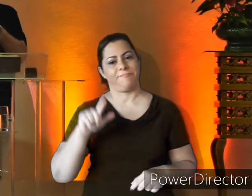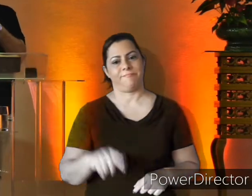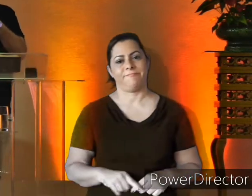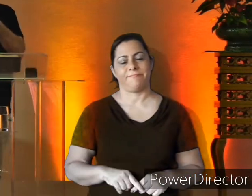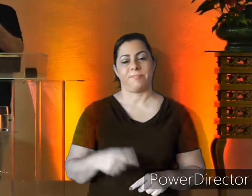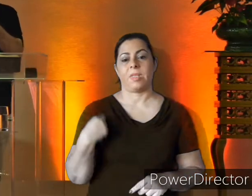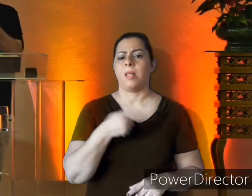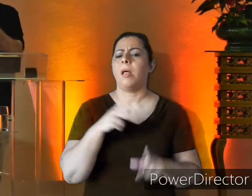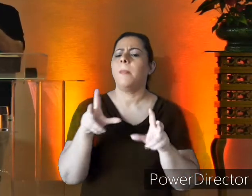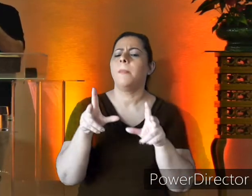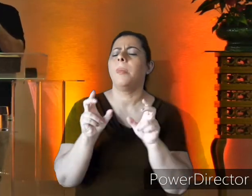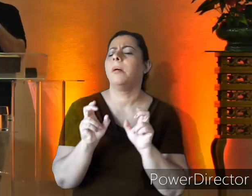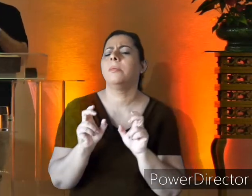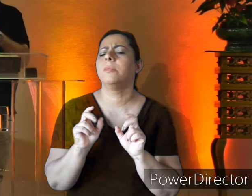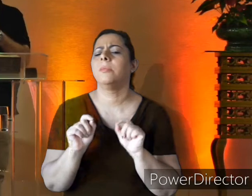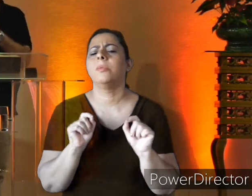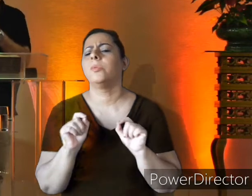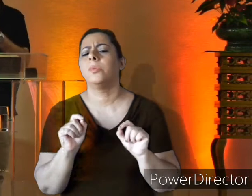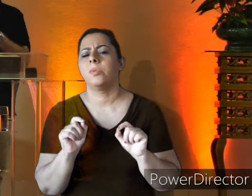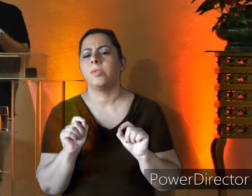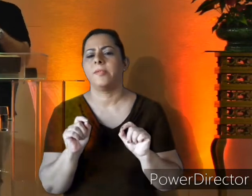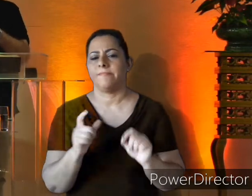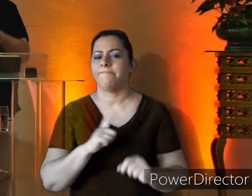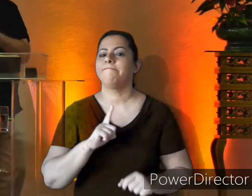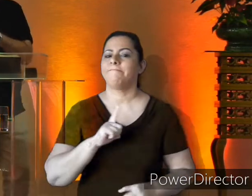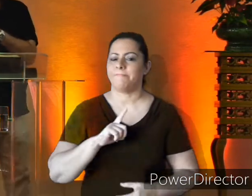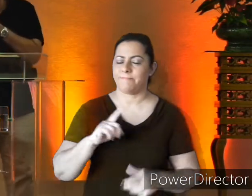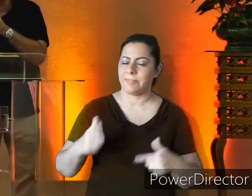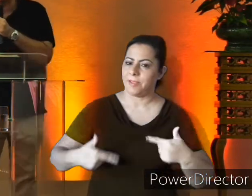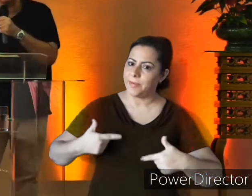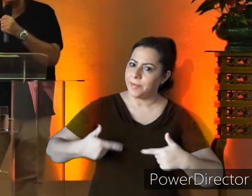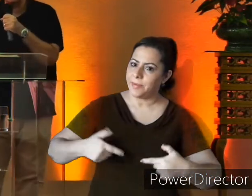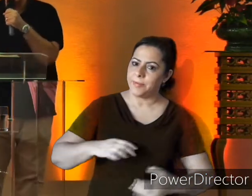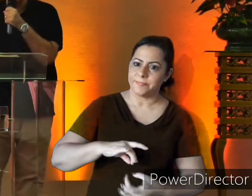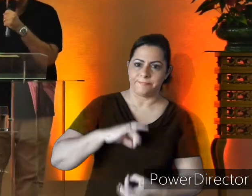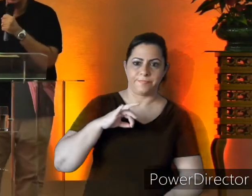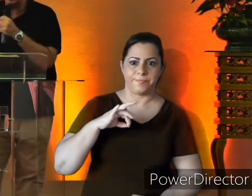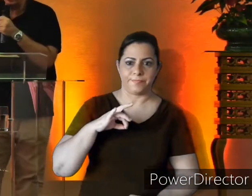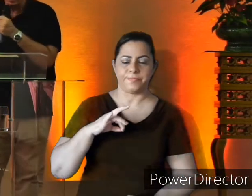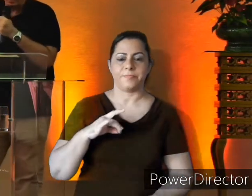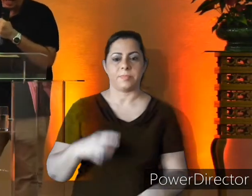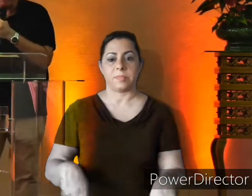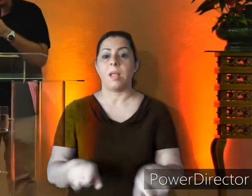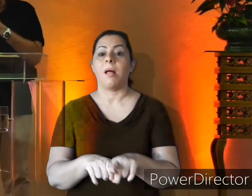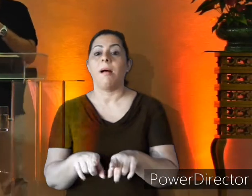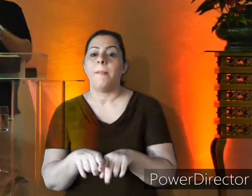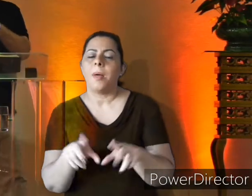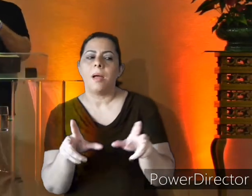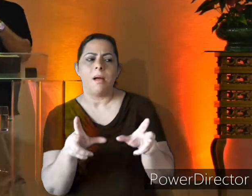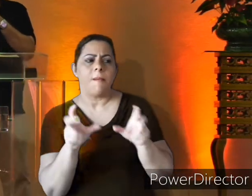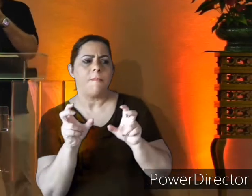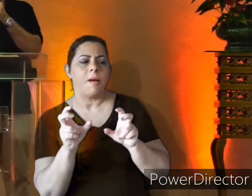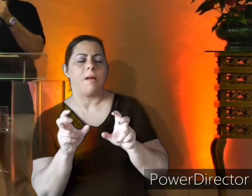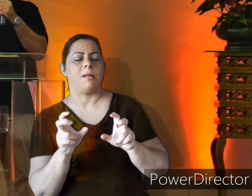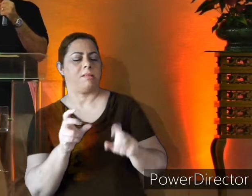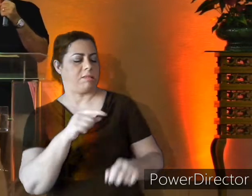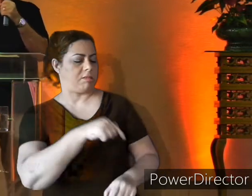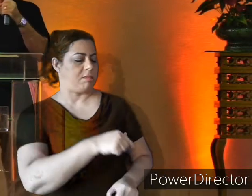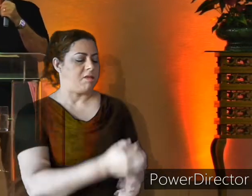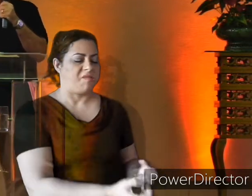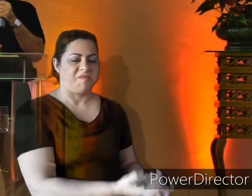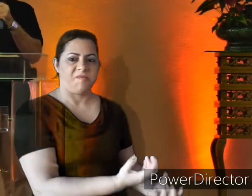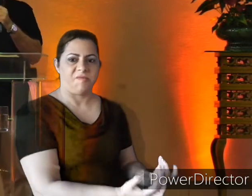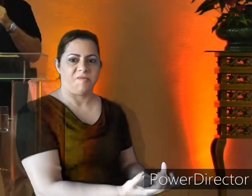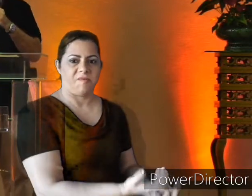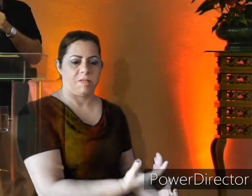há uma guerra espiritual, além de nós vermos que o inferno, as trevas, querem armar emboscadas, querem nos